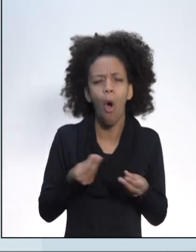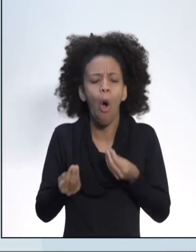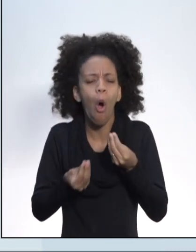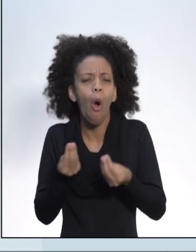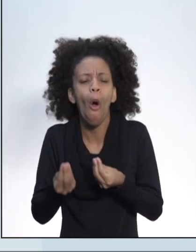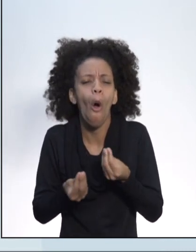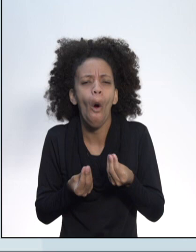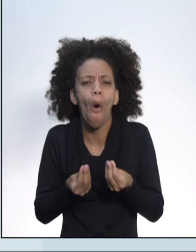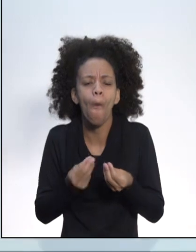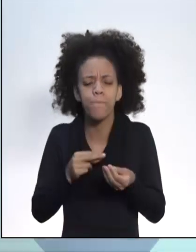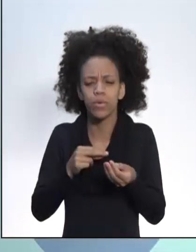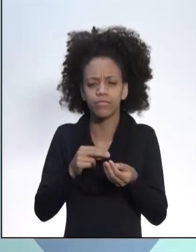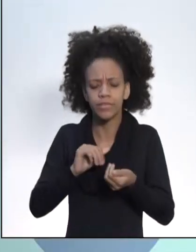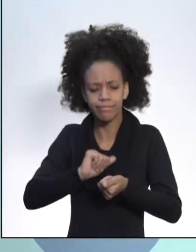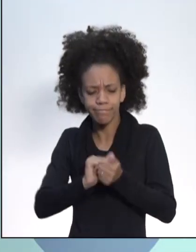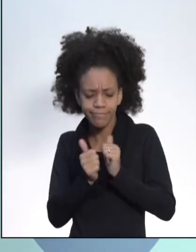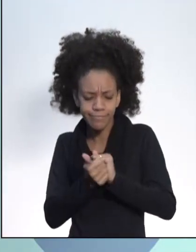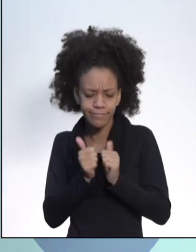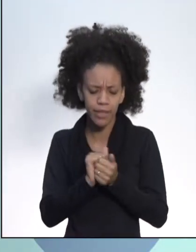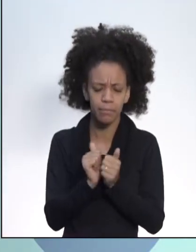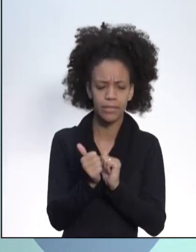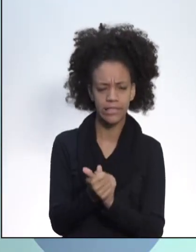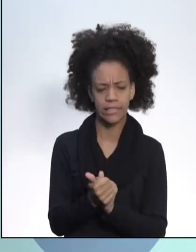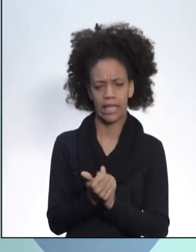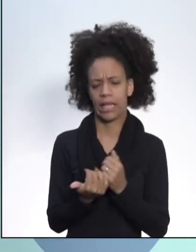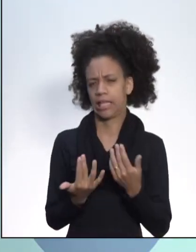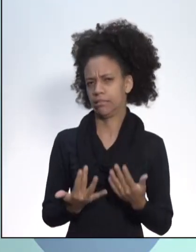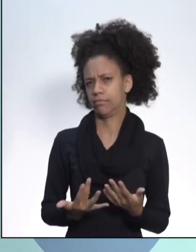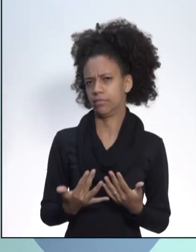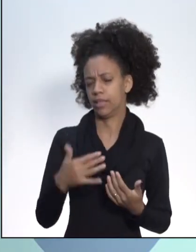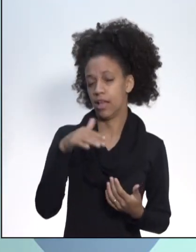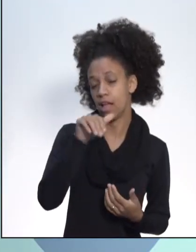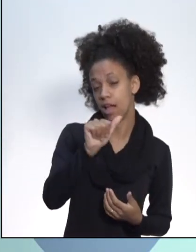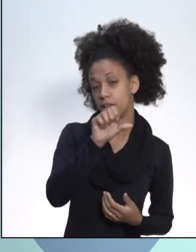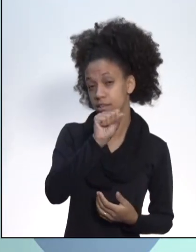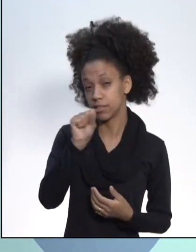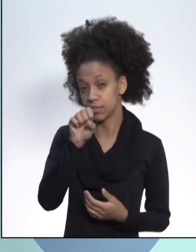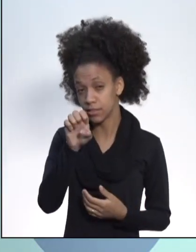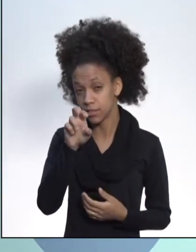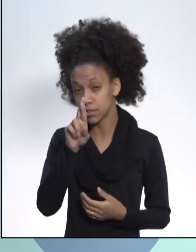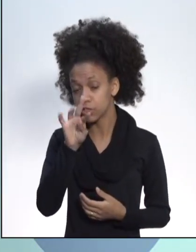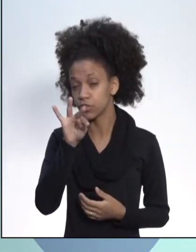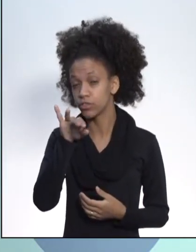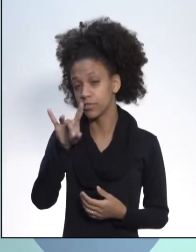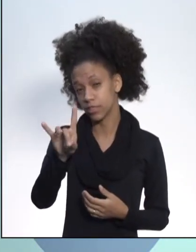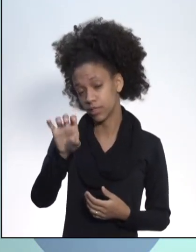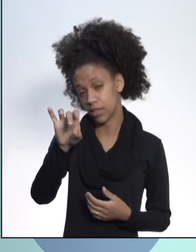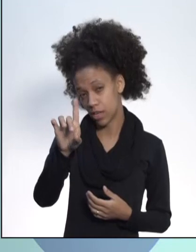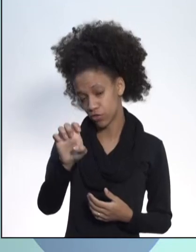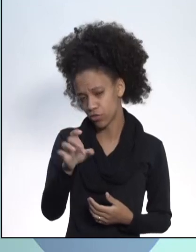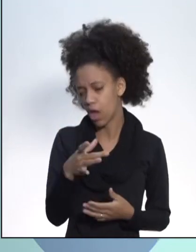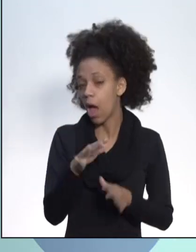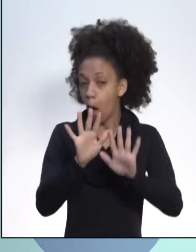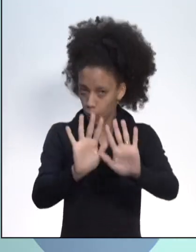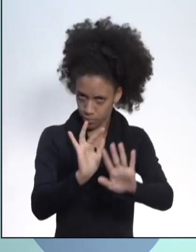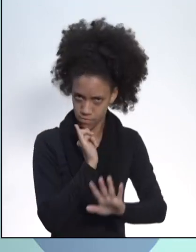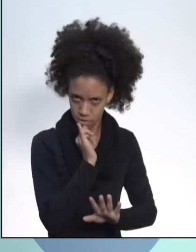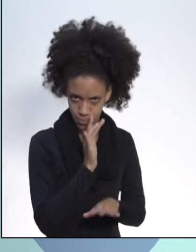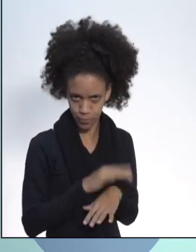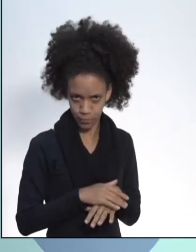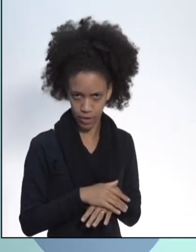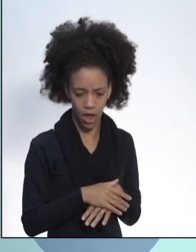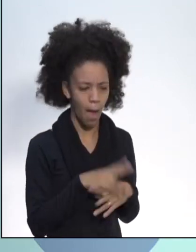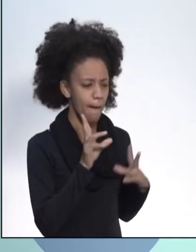posso traduzir, entre aspas, a palavra assertividade? Por exemplo, se eu estou conversando com